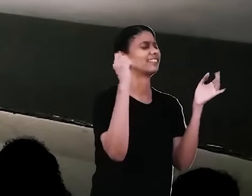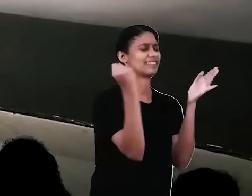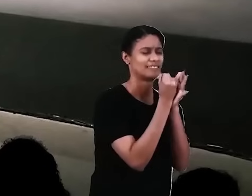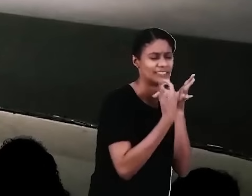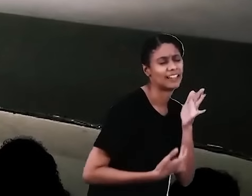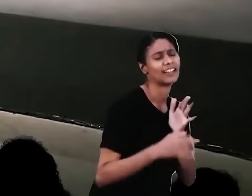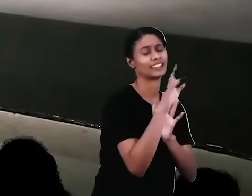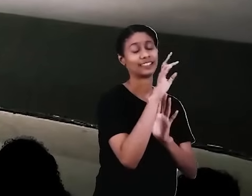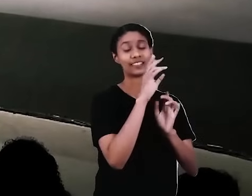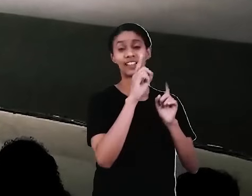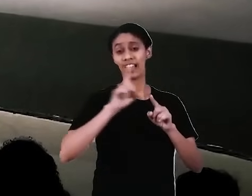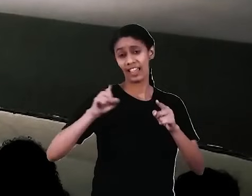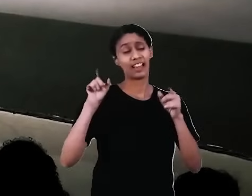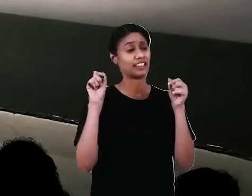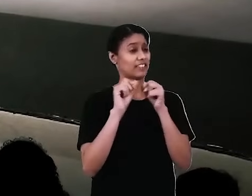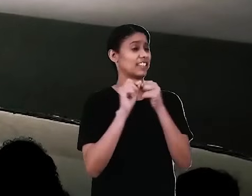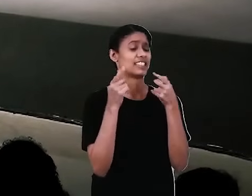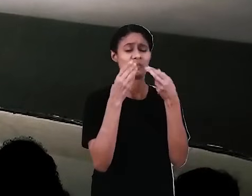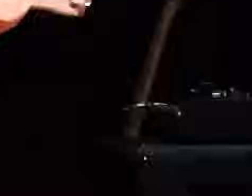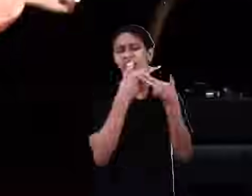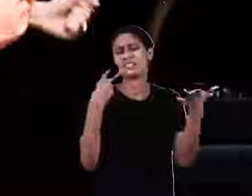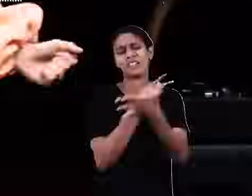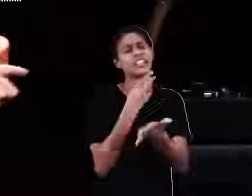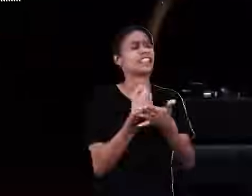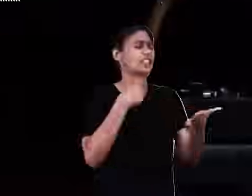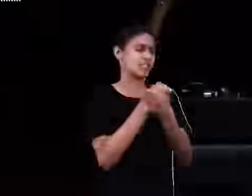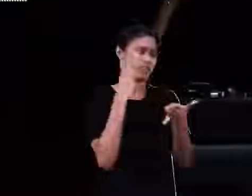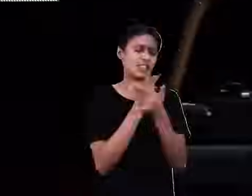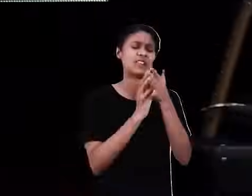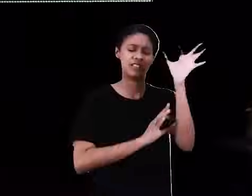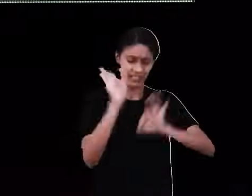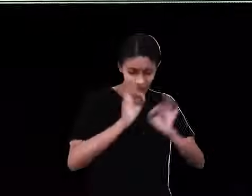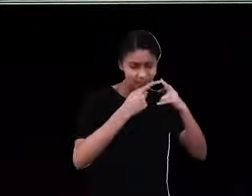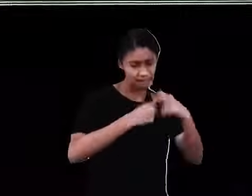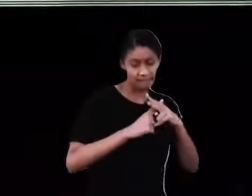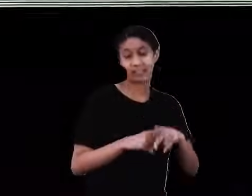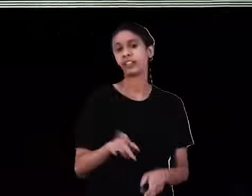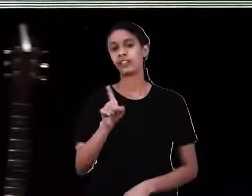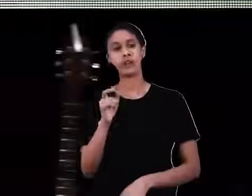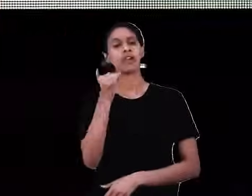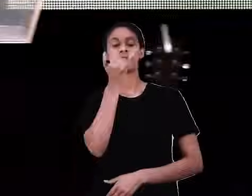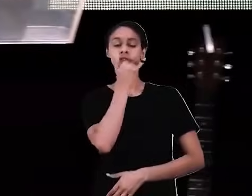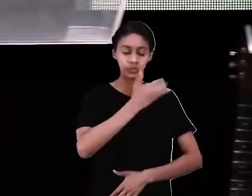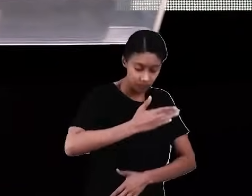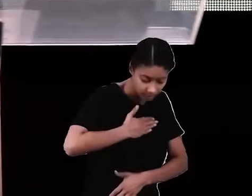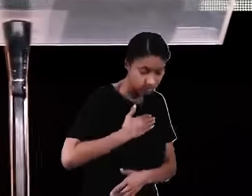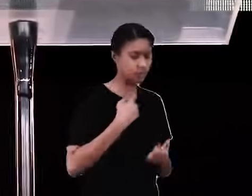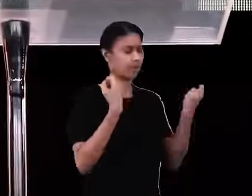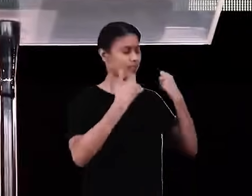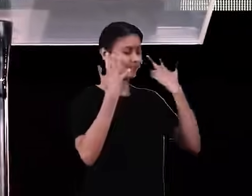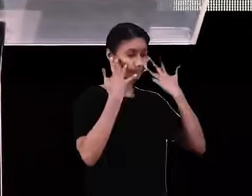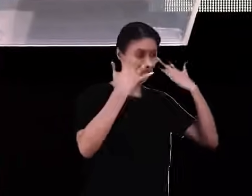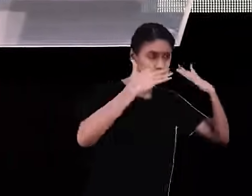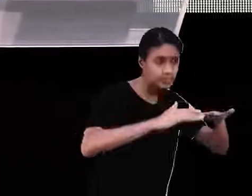hora eu tô consertando as besteiras que ele faz. Deus! Não, ela tava dizendo, me perdoe, eu errei. Eu tinha que estar atenta, eu